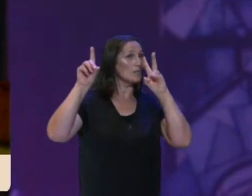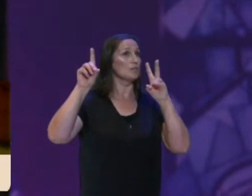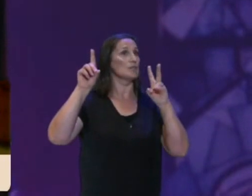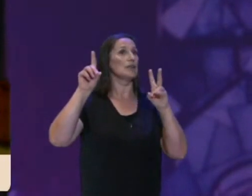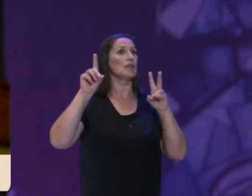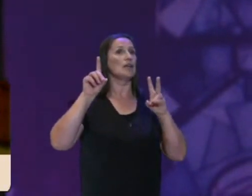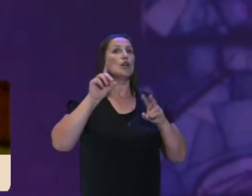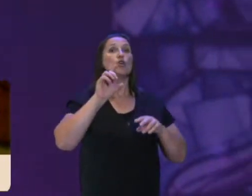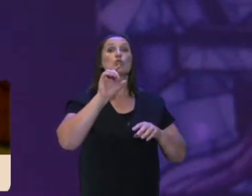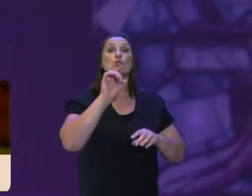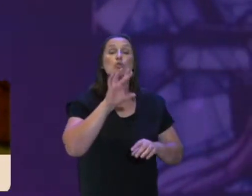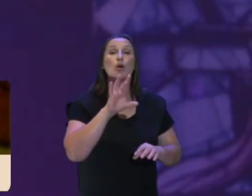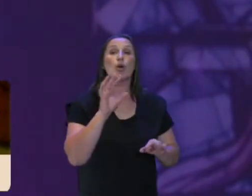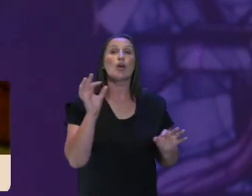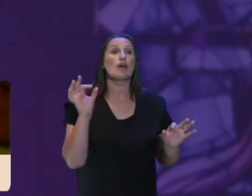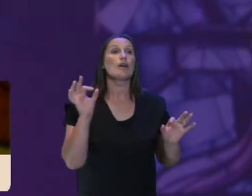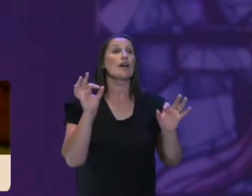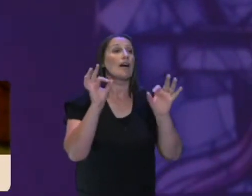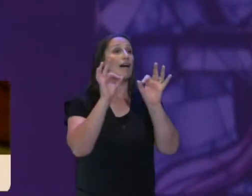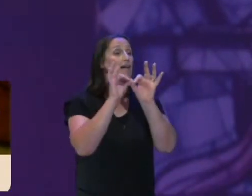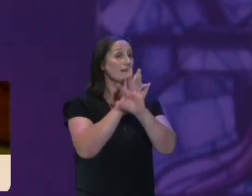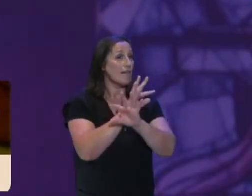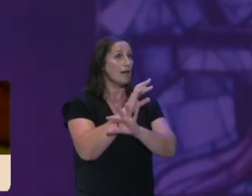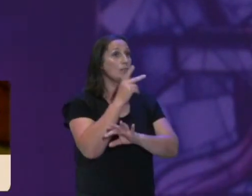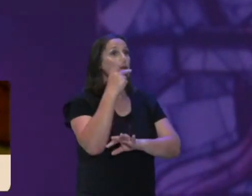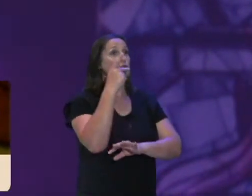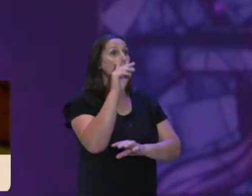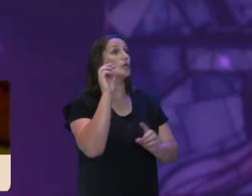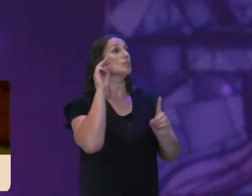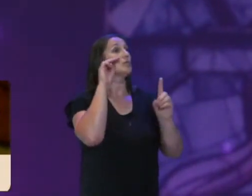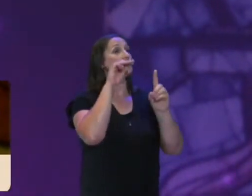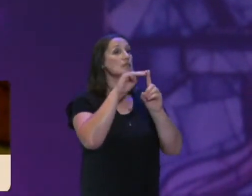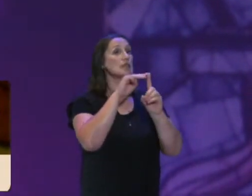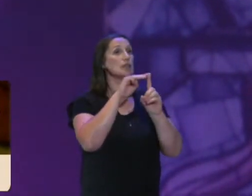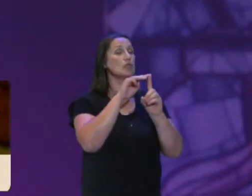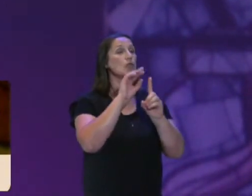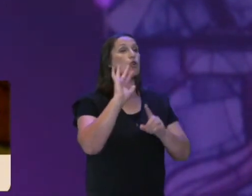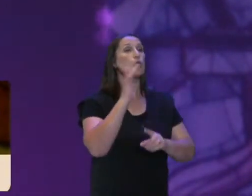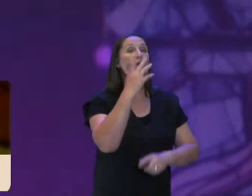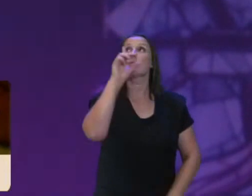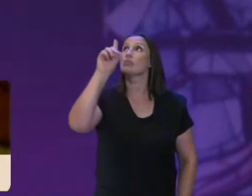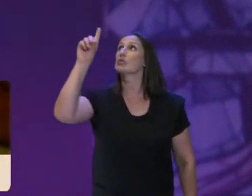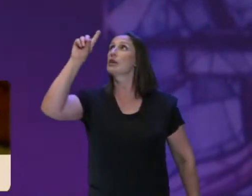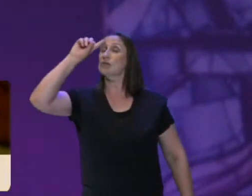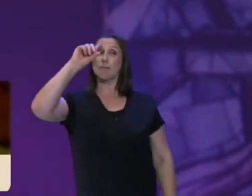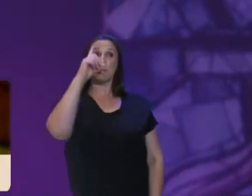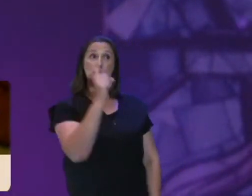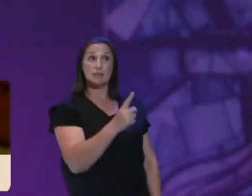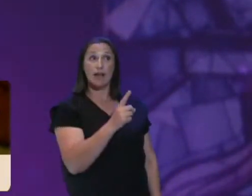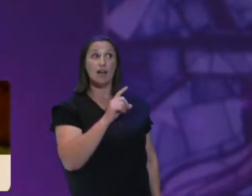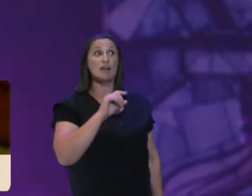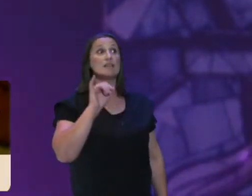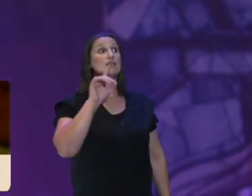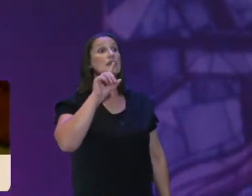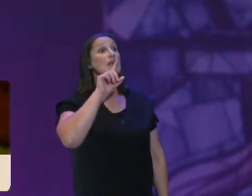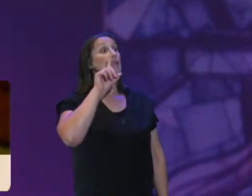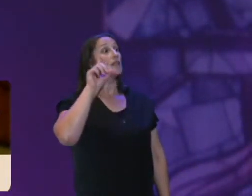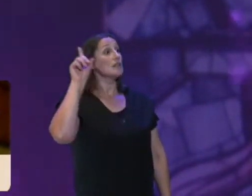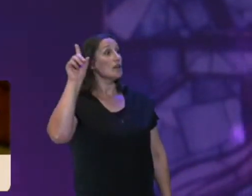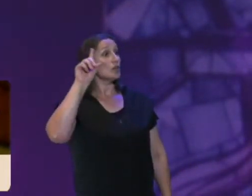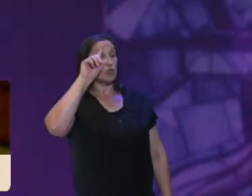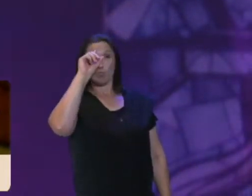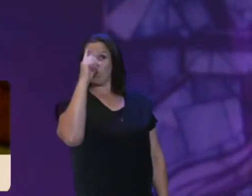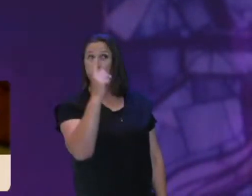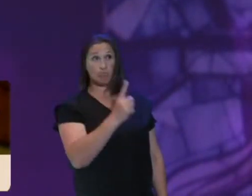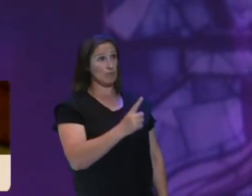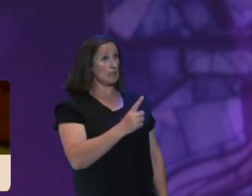Ele mandar. Então, se Ele não mandou, é você parar, é sinal de que você tem que cumprir o propósito